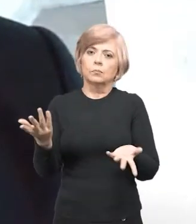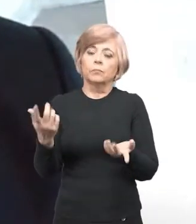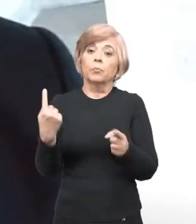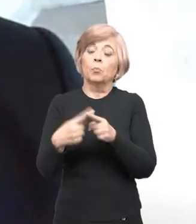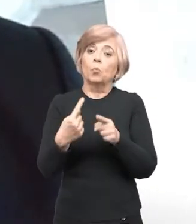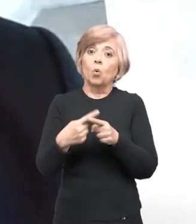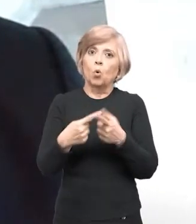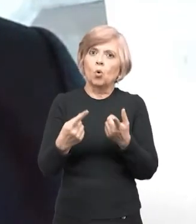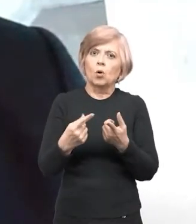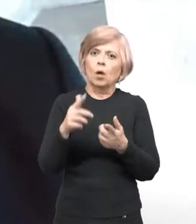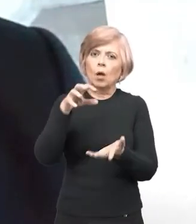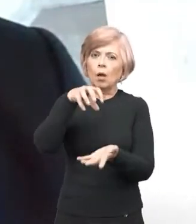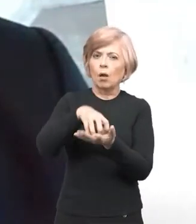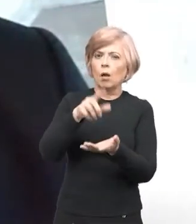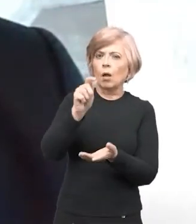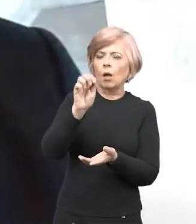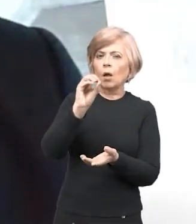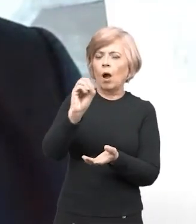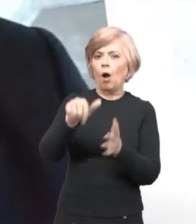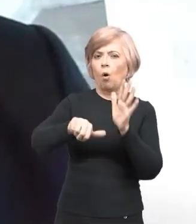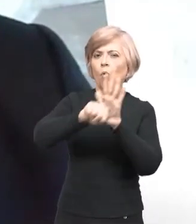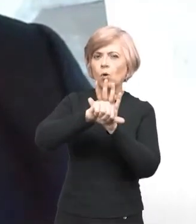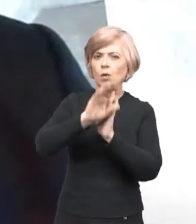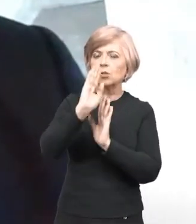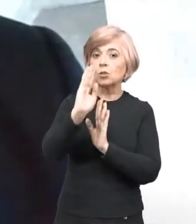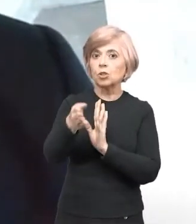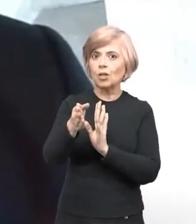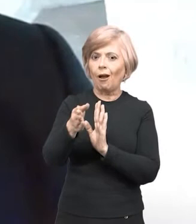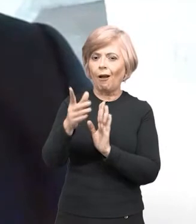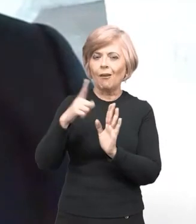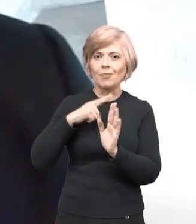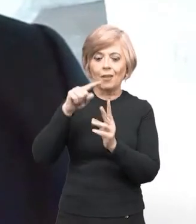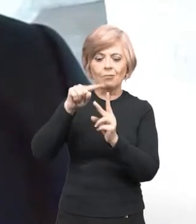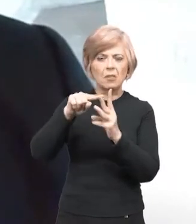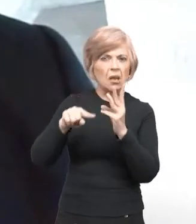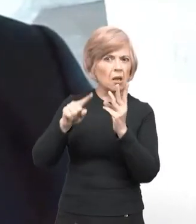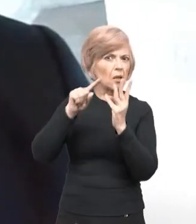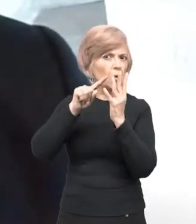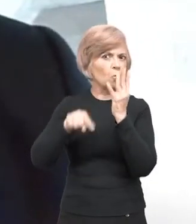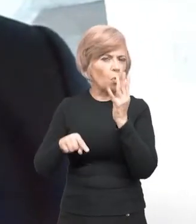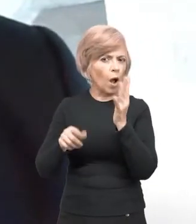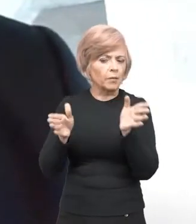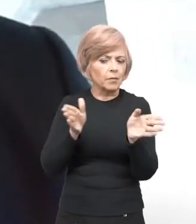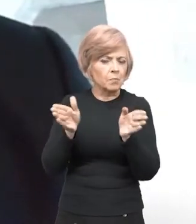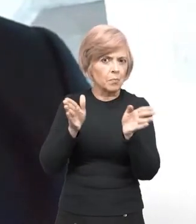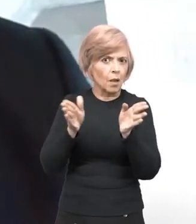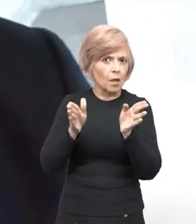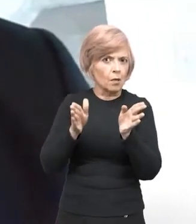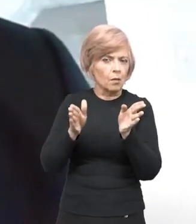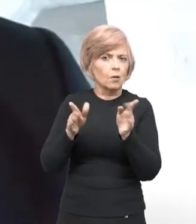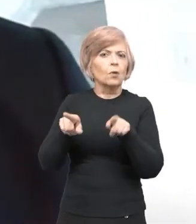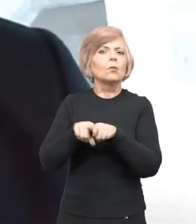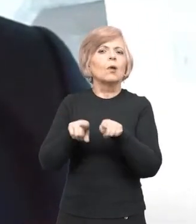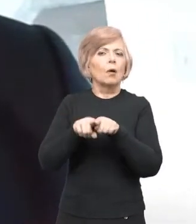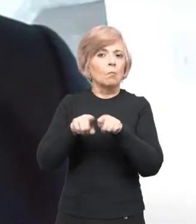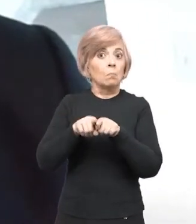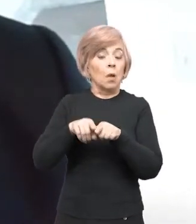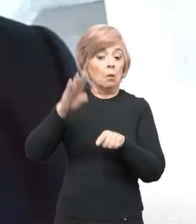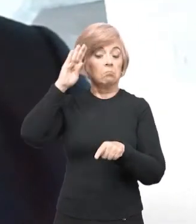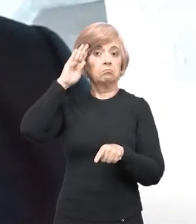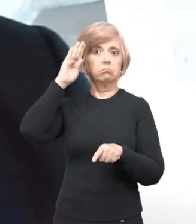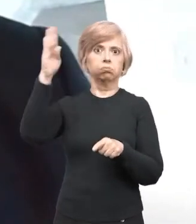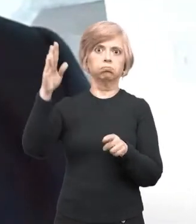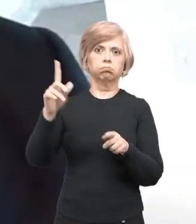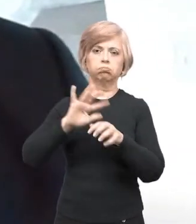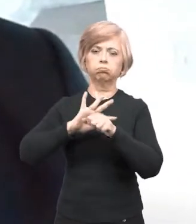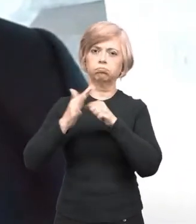Galcrim, salvo engano, deflagrou 3 ou 4 operações ainda durante até a mesma fase mais aguda da pandemia,